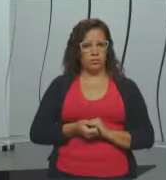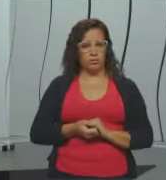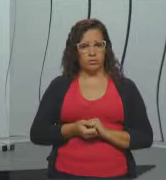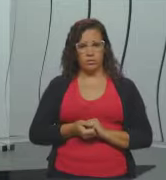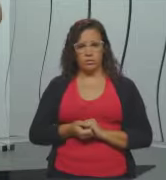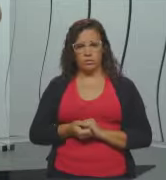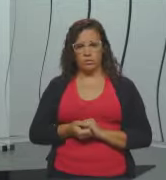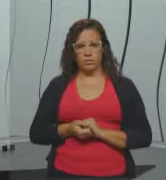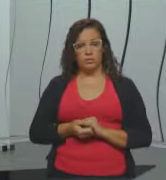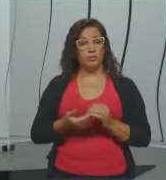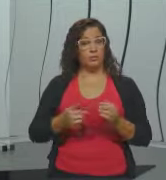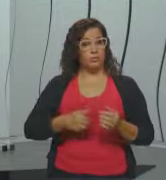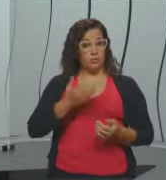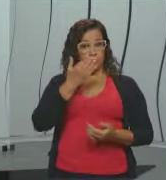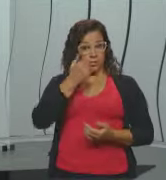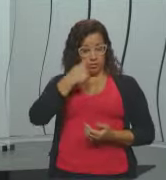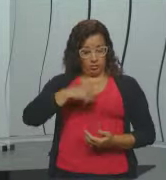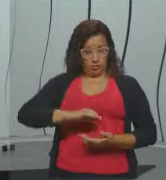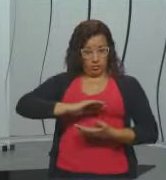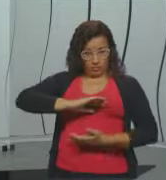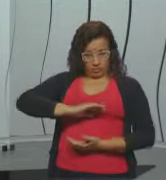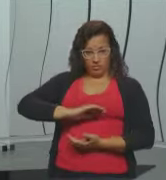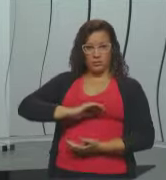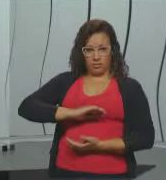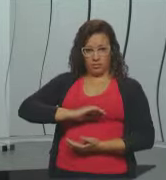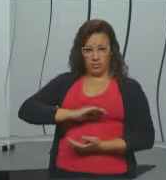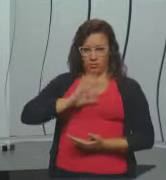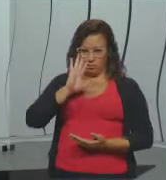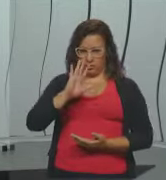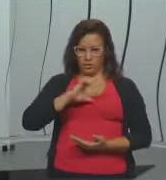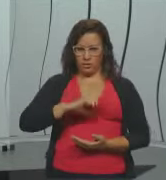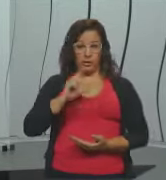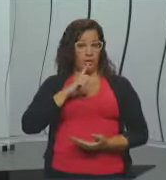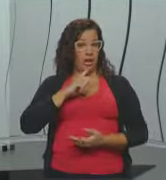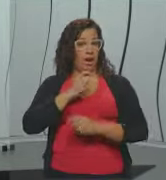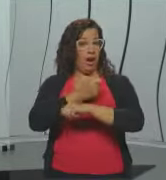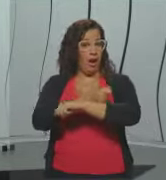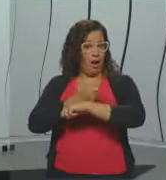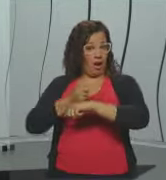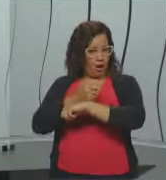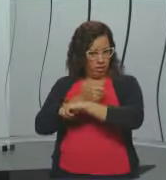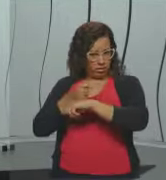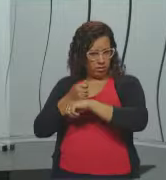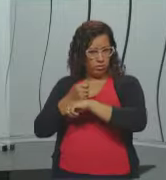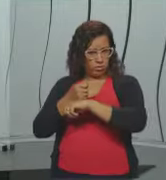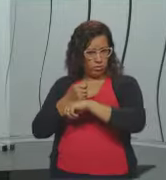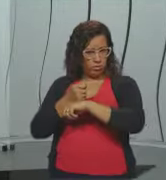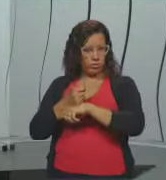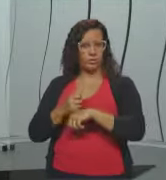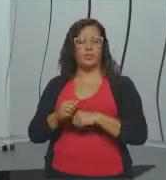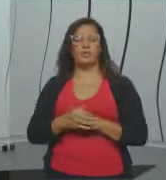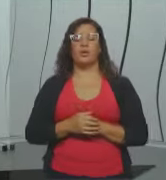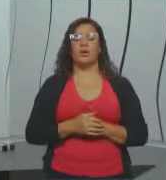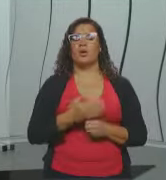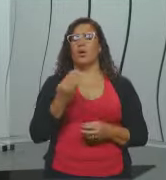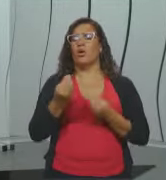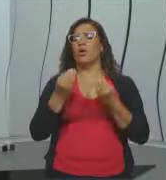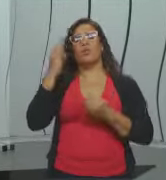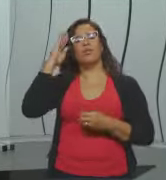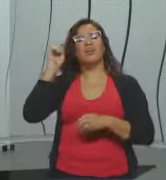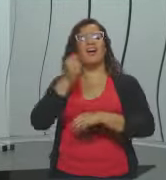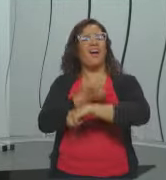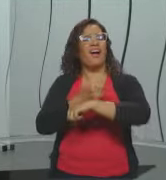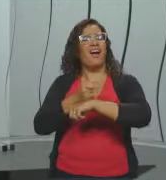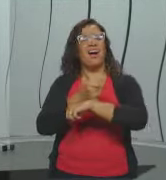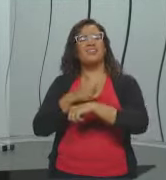Bom, o estômago, então, fica destacado aí a presença do ácido clorídrico. Qual a função do ácido? O que